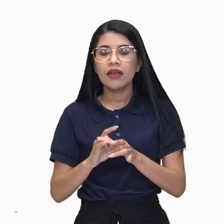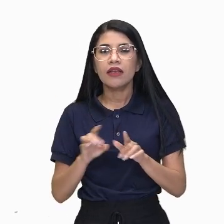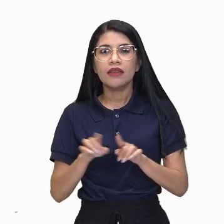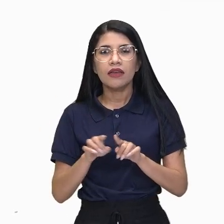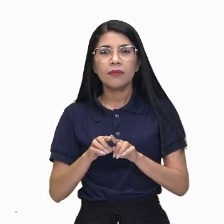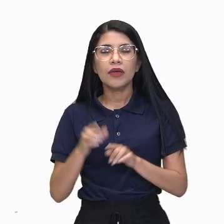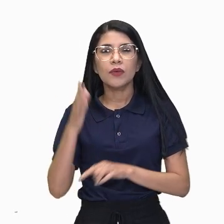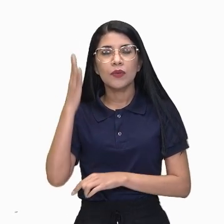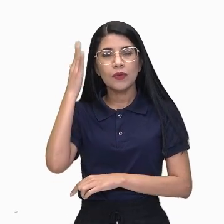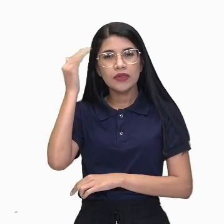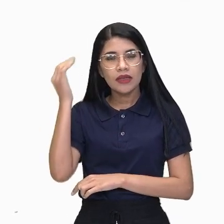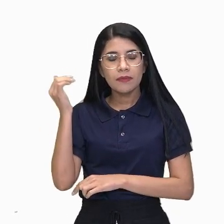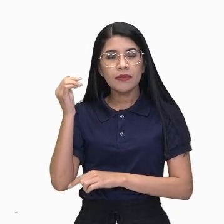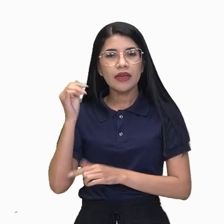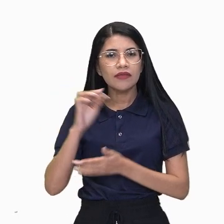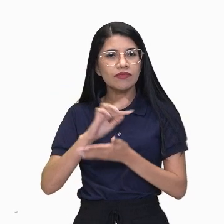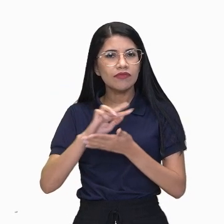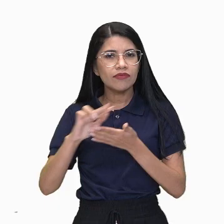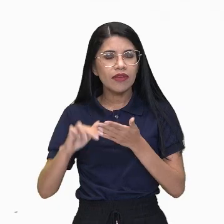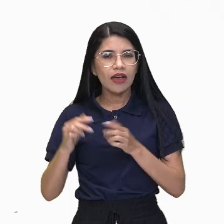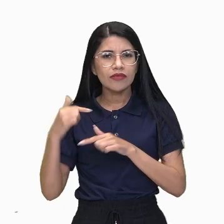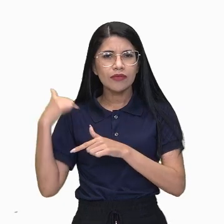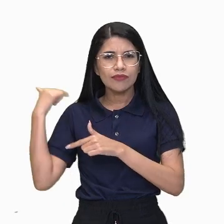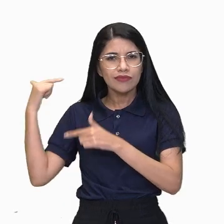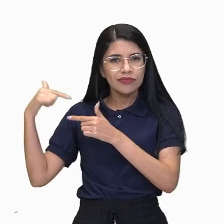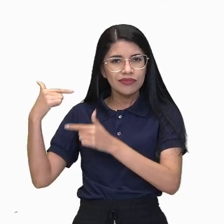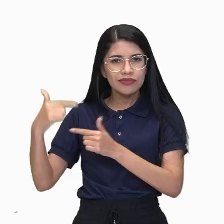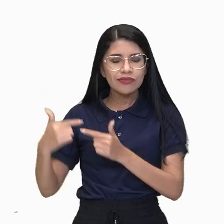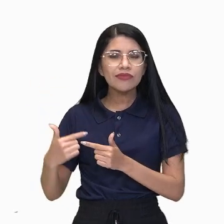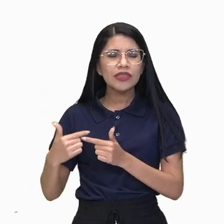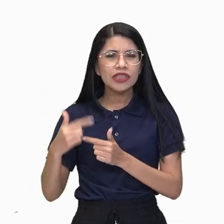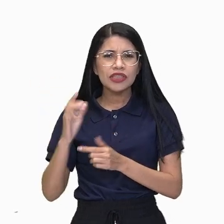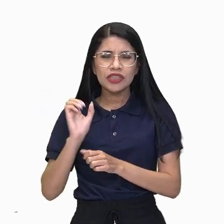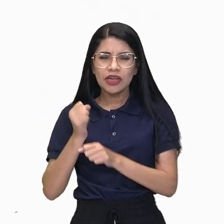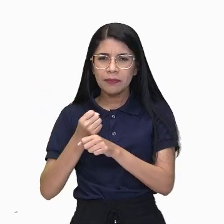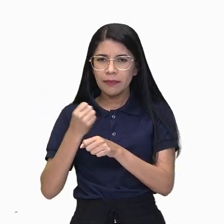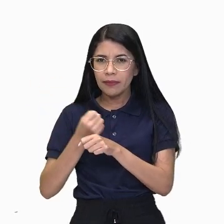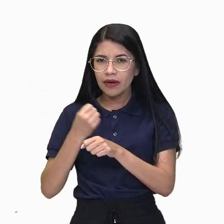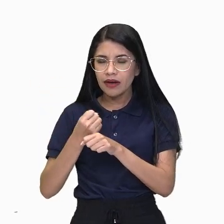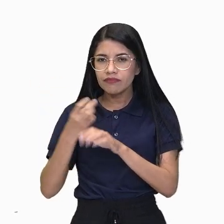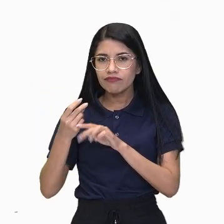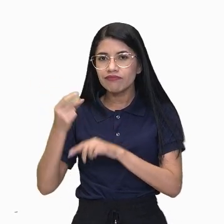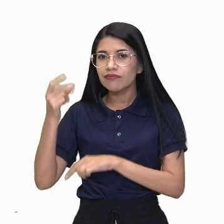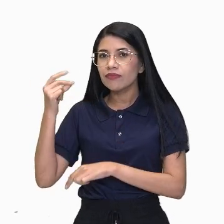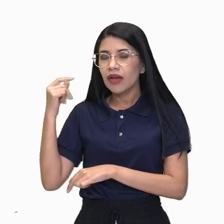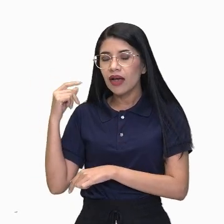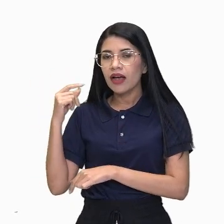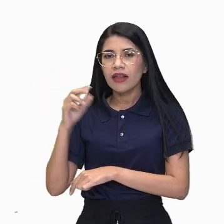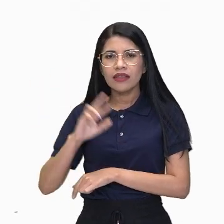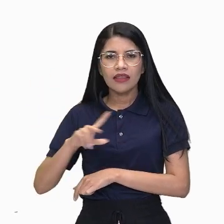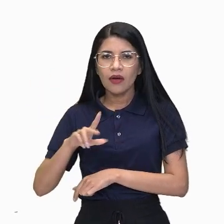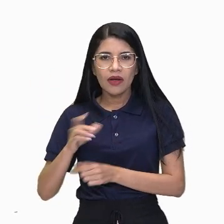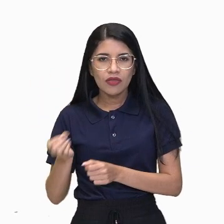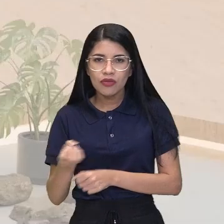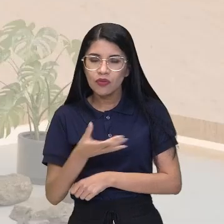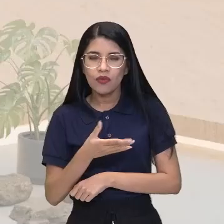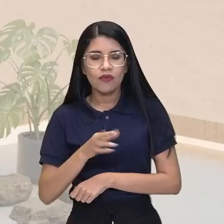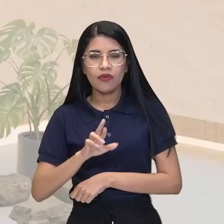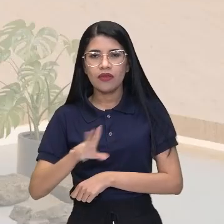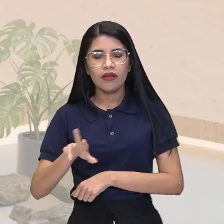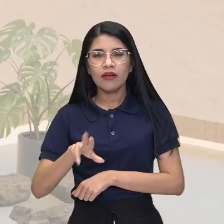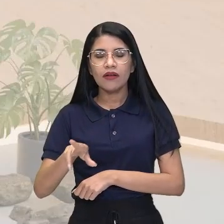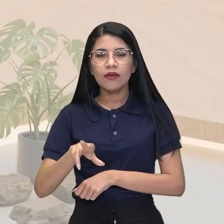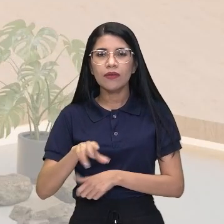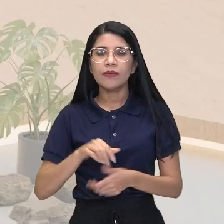saber que não é de agora, né, esses saberes são milenares, não são saberes que que estão vindo agora, ou surgiu,